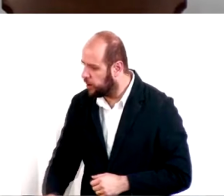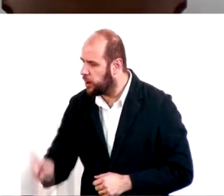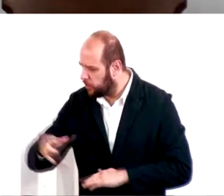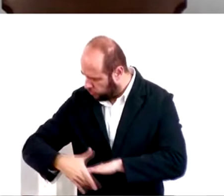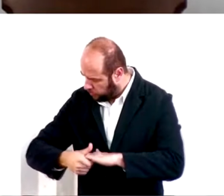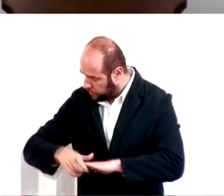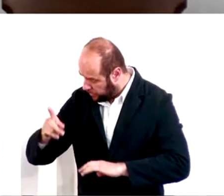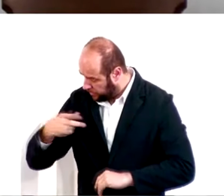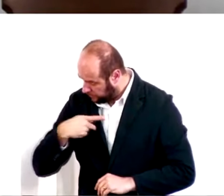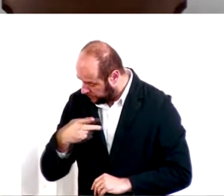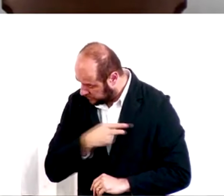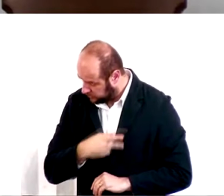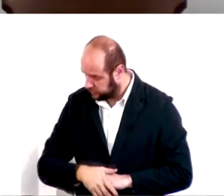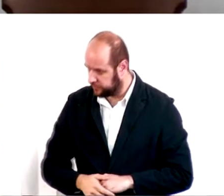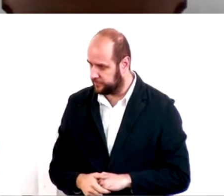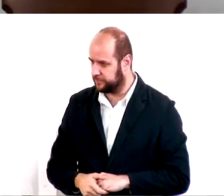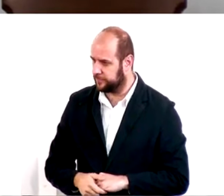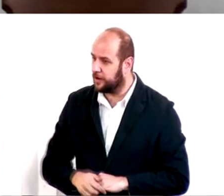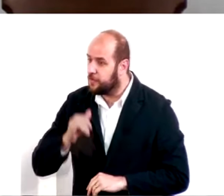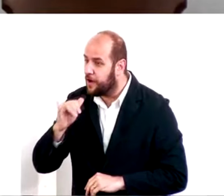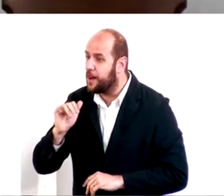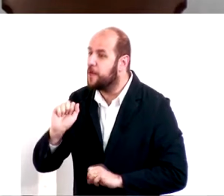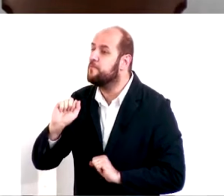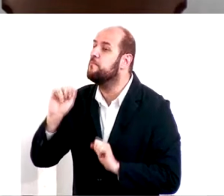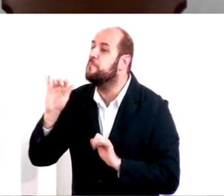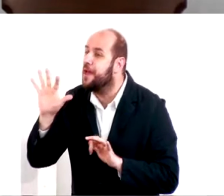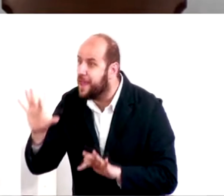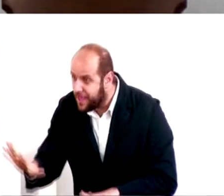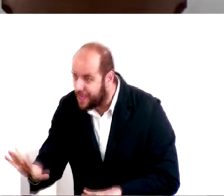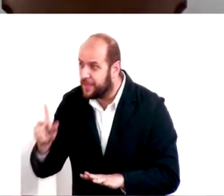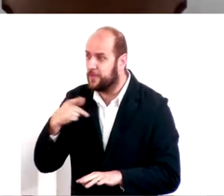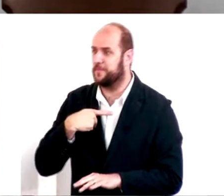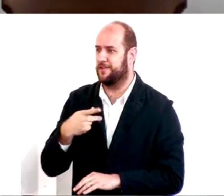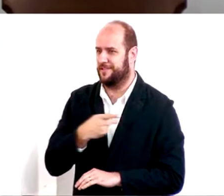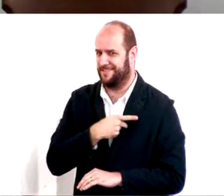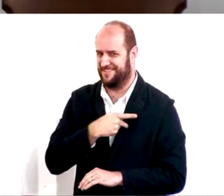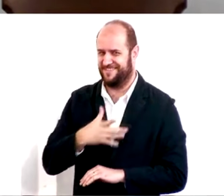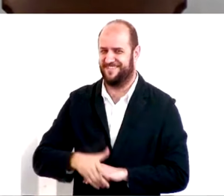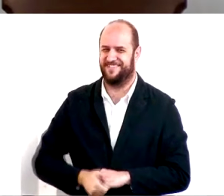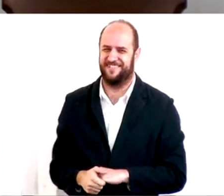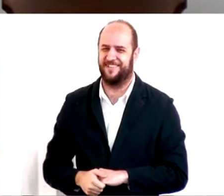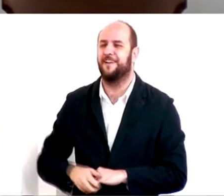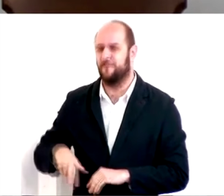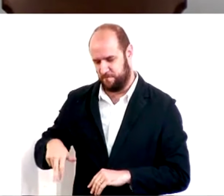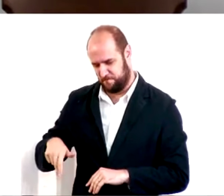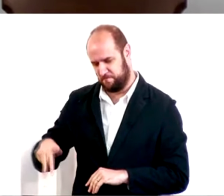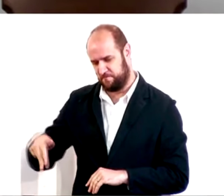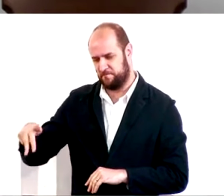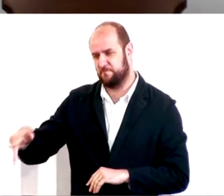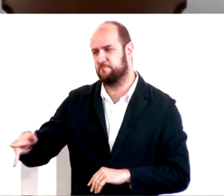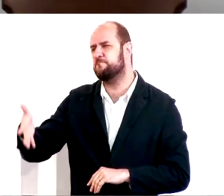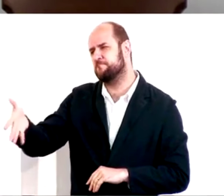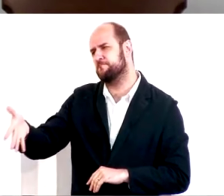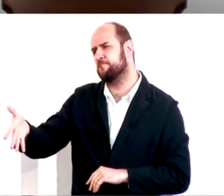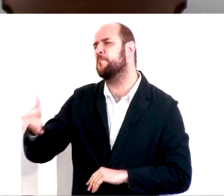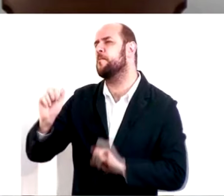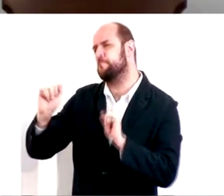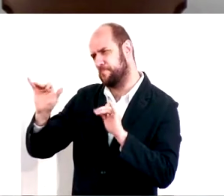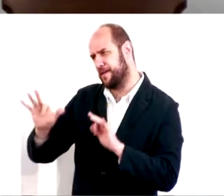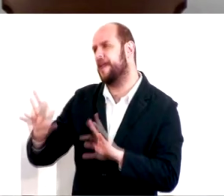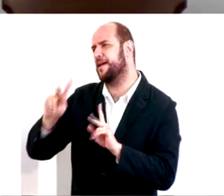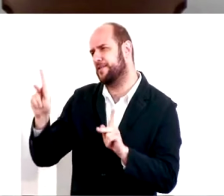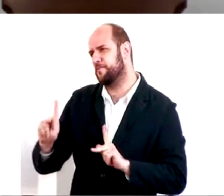o pastor e diz para ele: a bênção, pastor. Aí ele veio caminhando e ele estendeu a mãozinha e disse: a